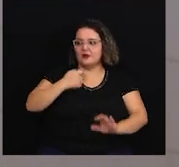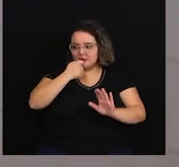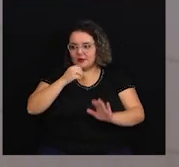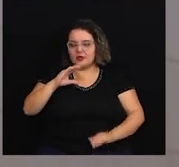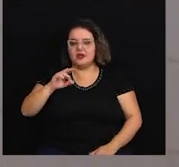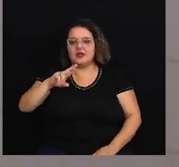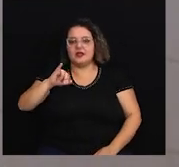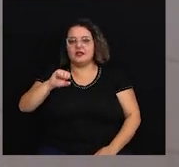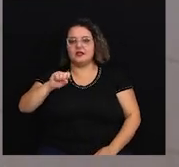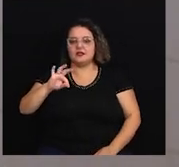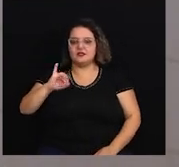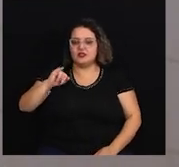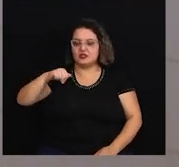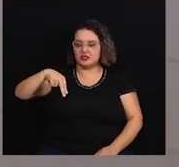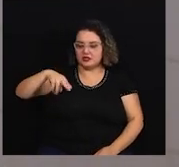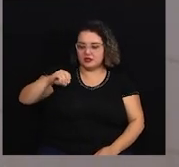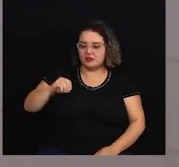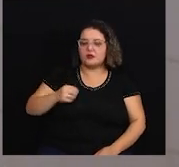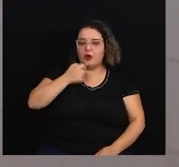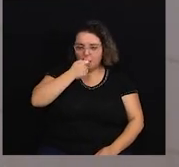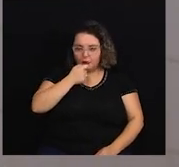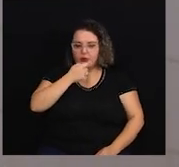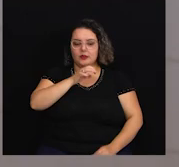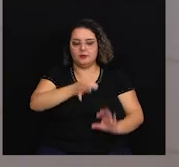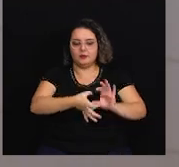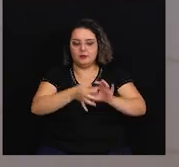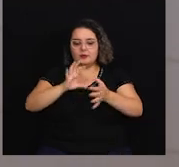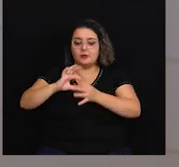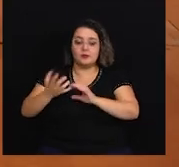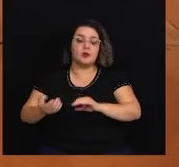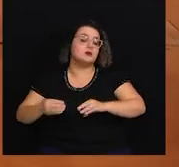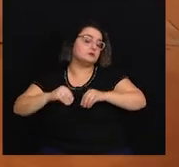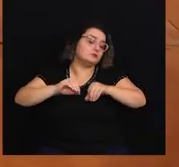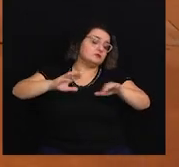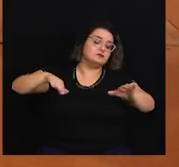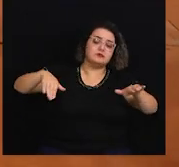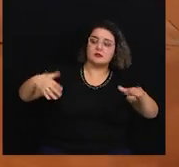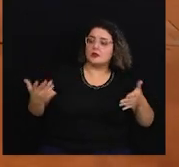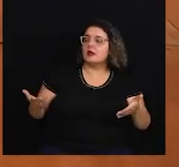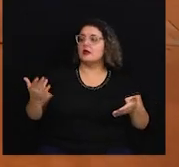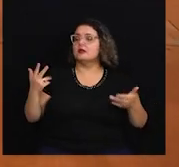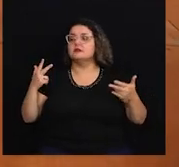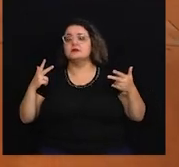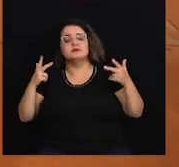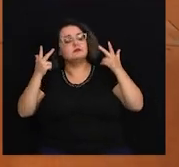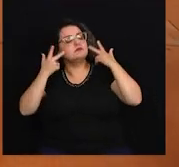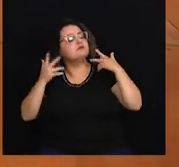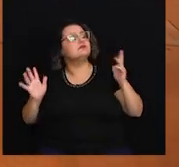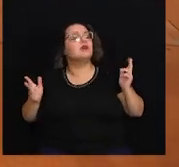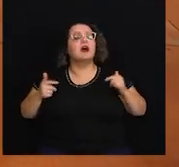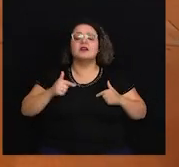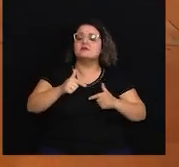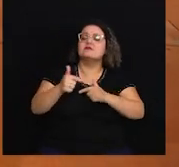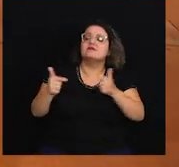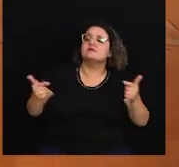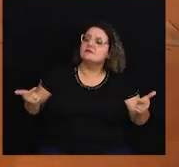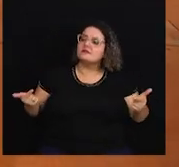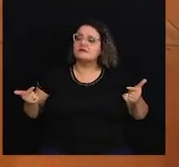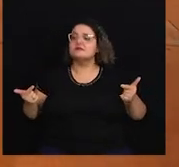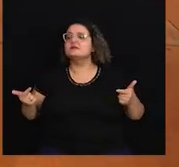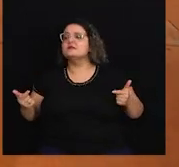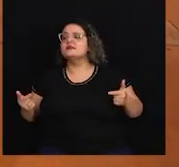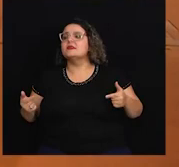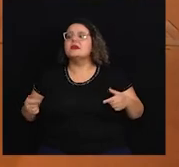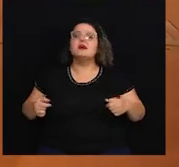essa tocha olímpica agora vamos na praia Copacabana tá Hoje tem jogo hoje no Rio de Janeiro me